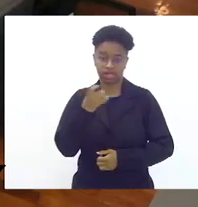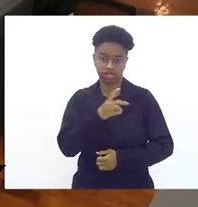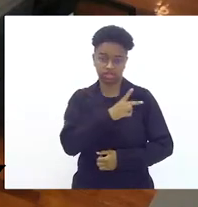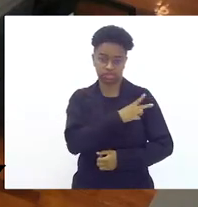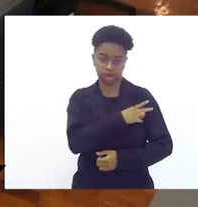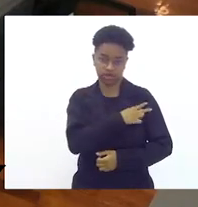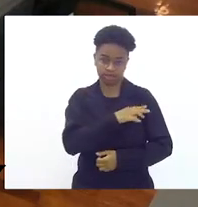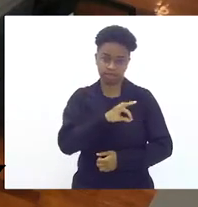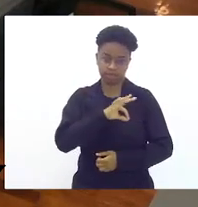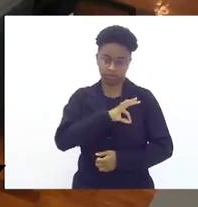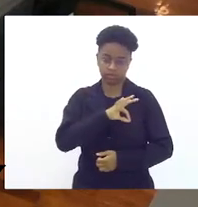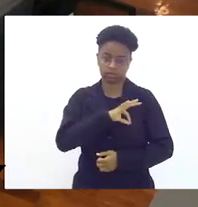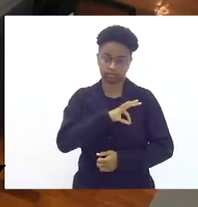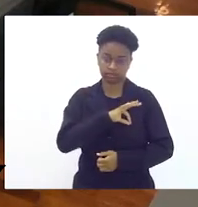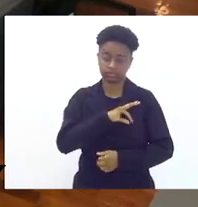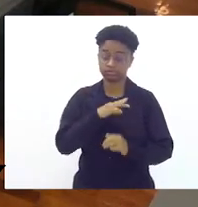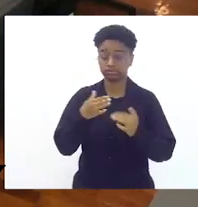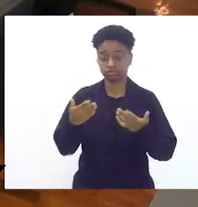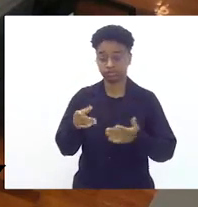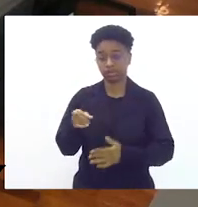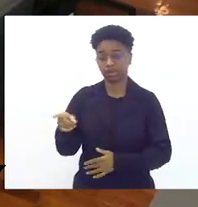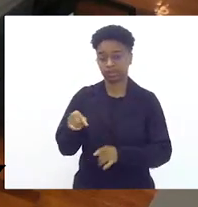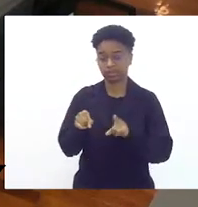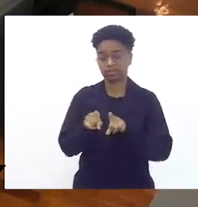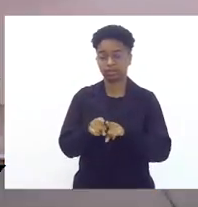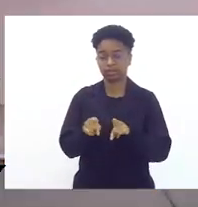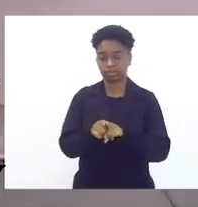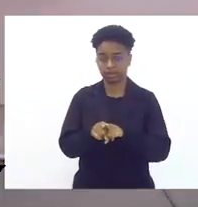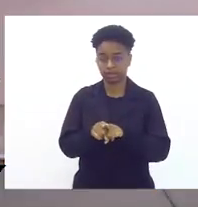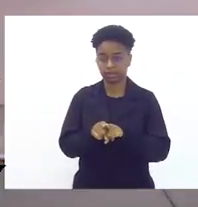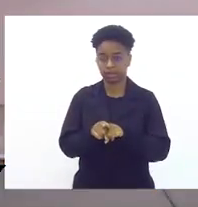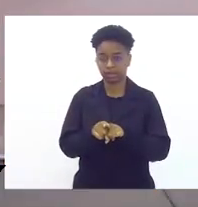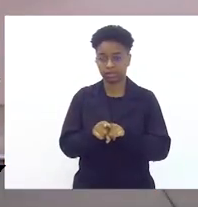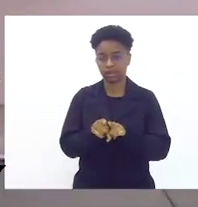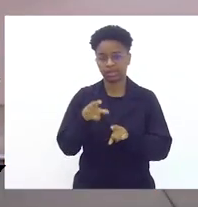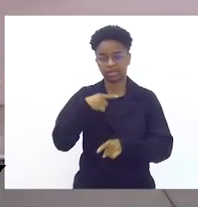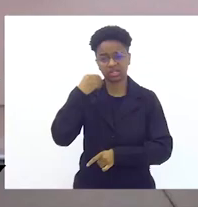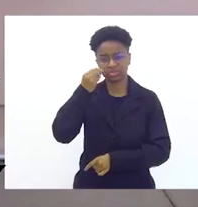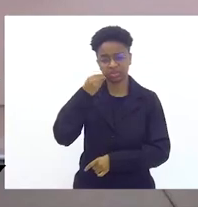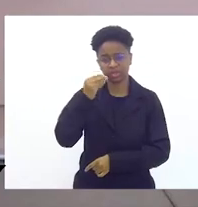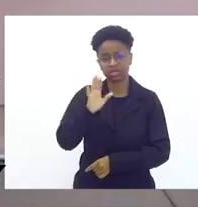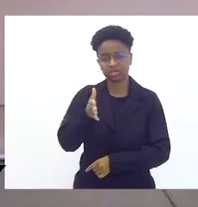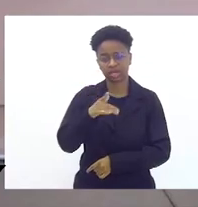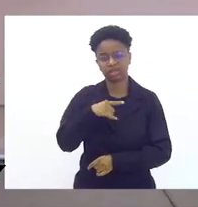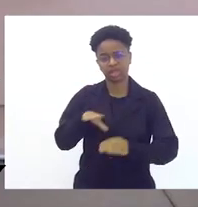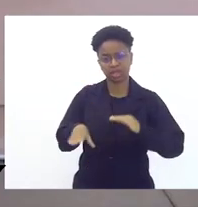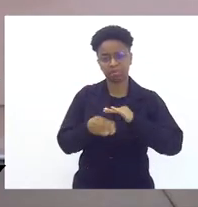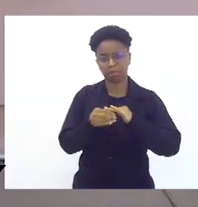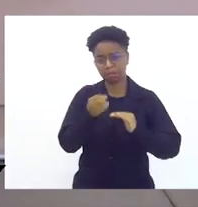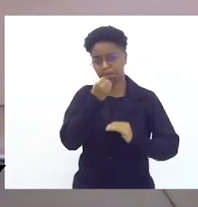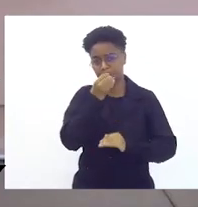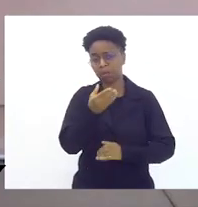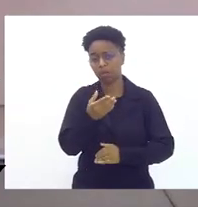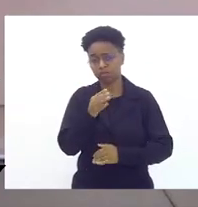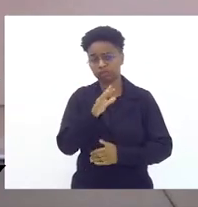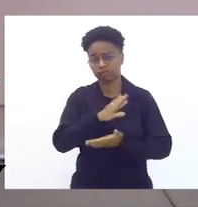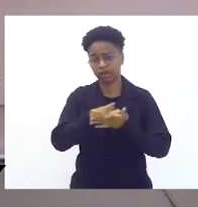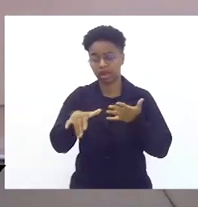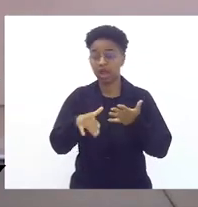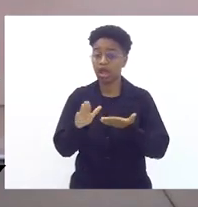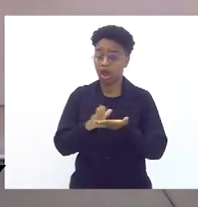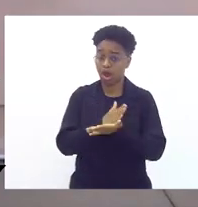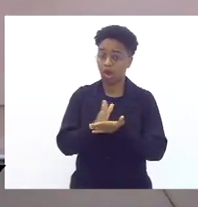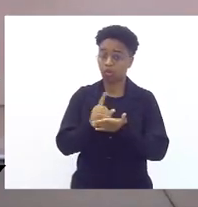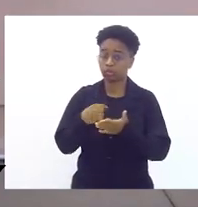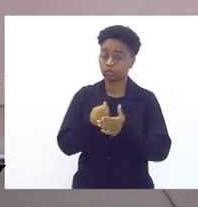Então ela também tem Luiz Paulo uma experiência muito grande fez emendas boas algumas foram